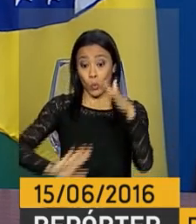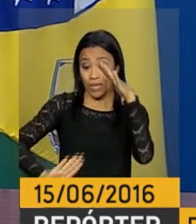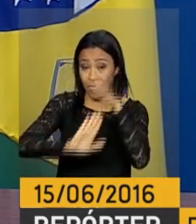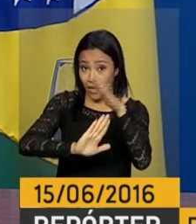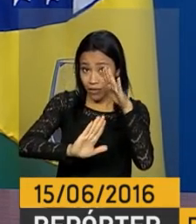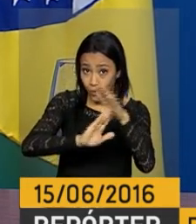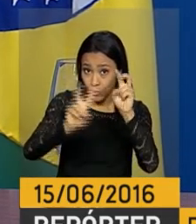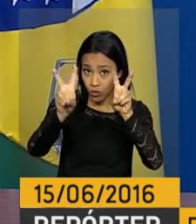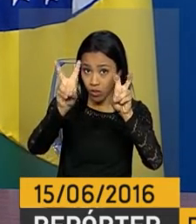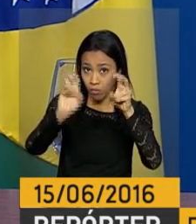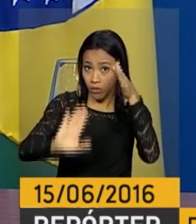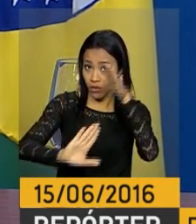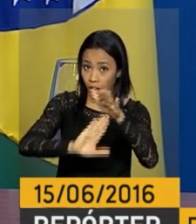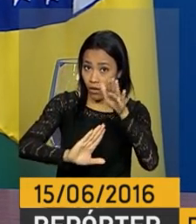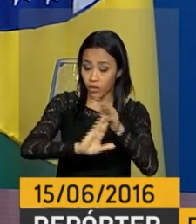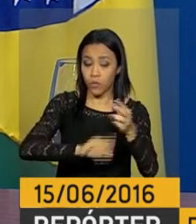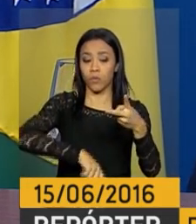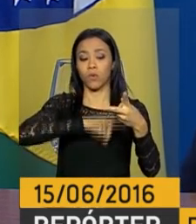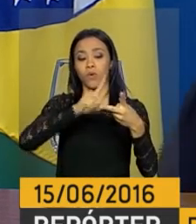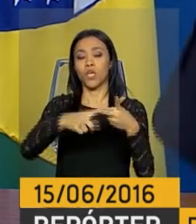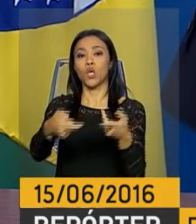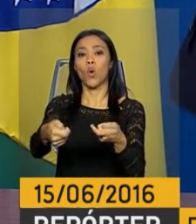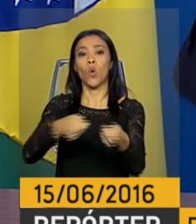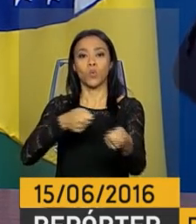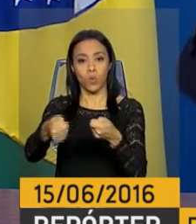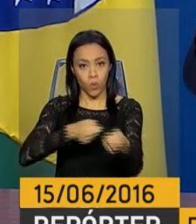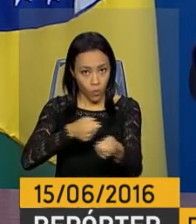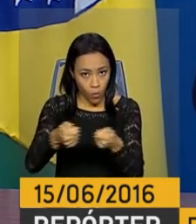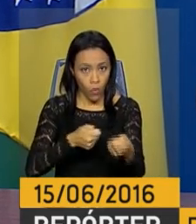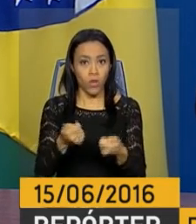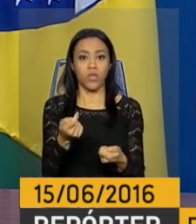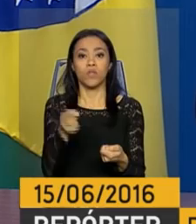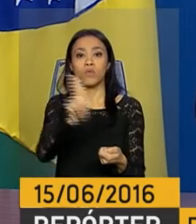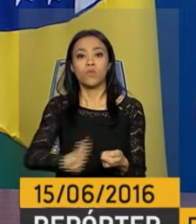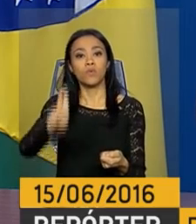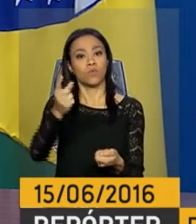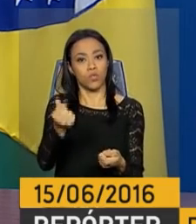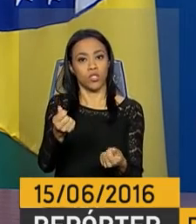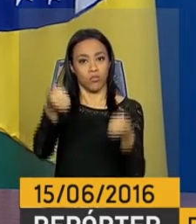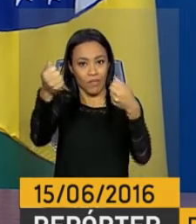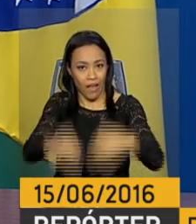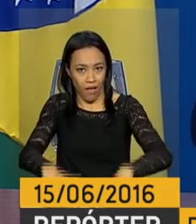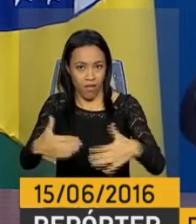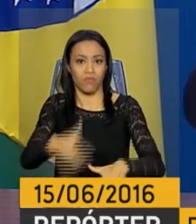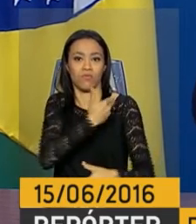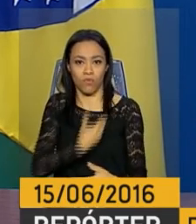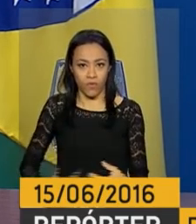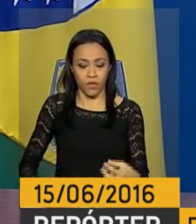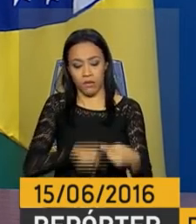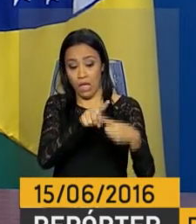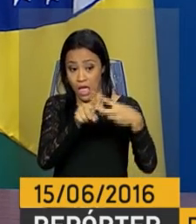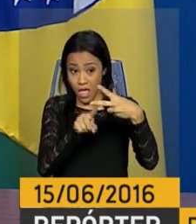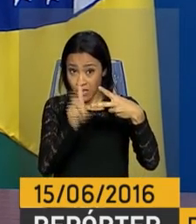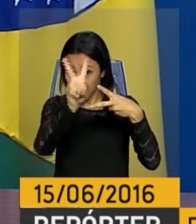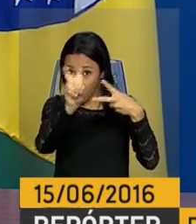controle das maiores despesas. o este é o grande passo inicial e e a o